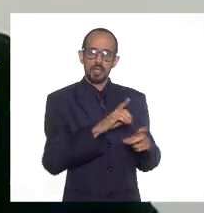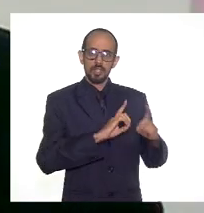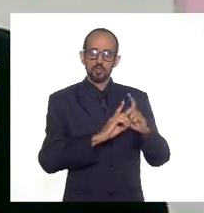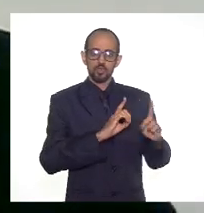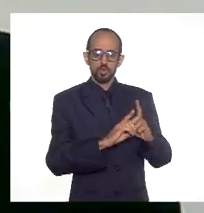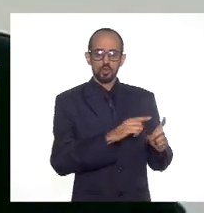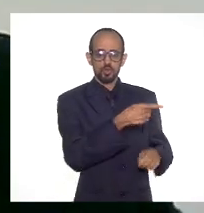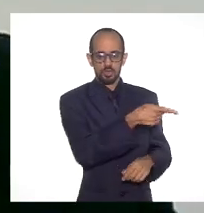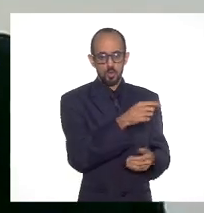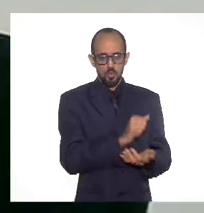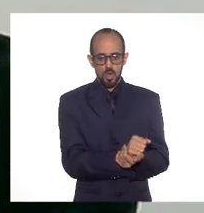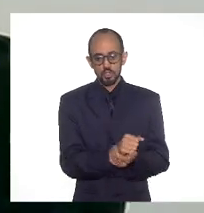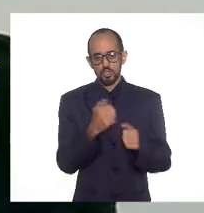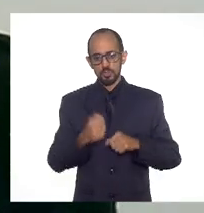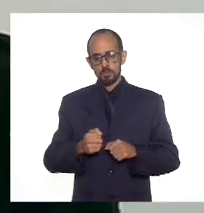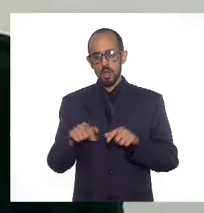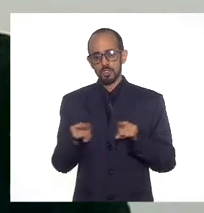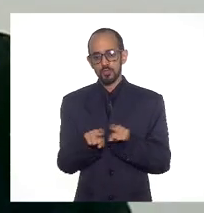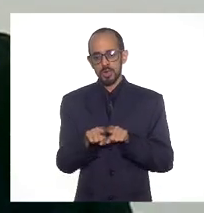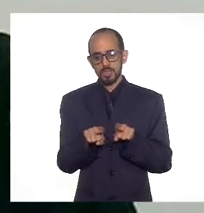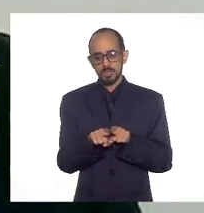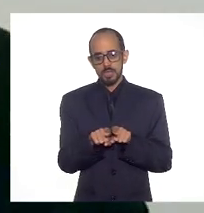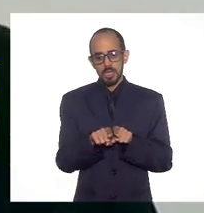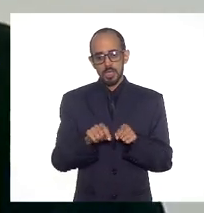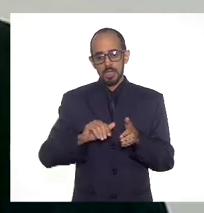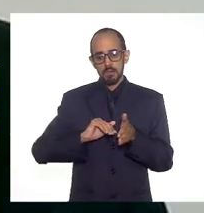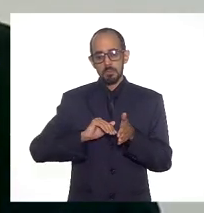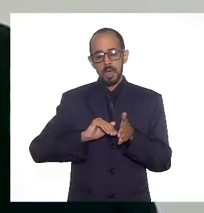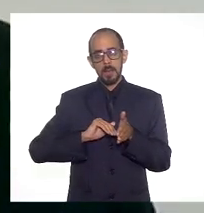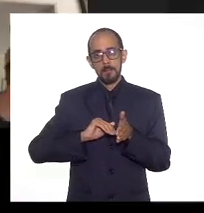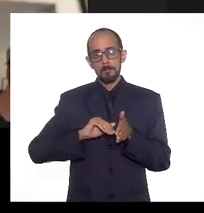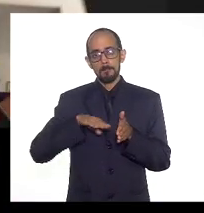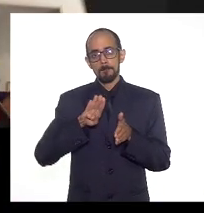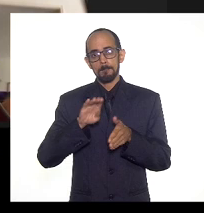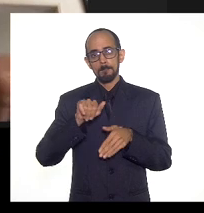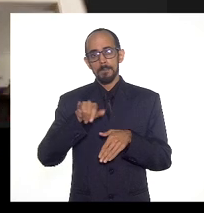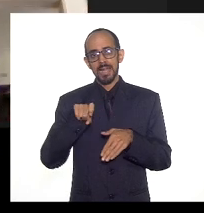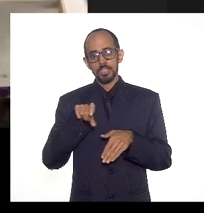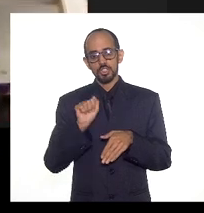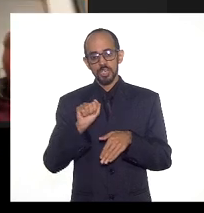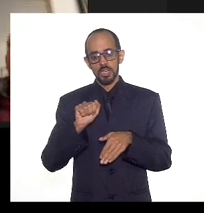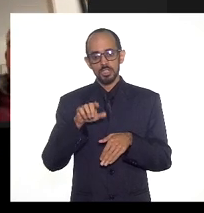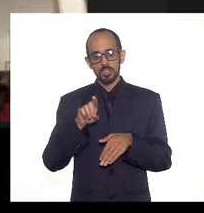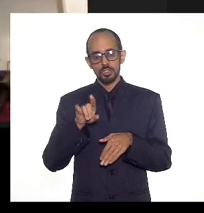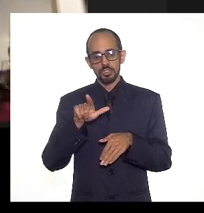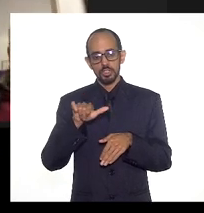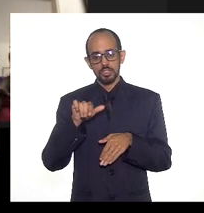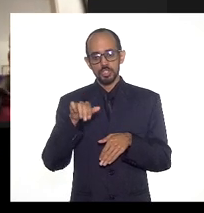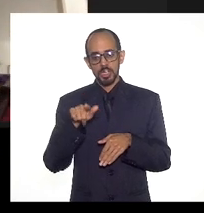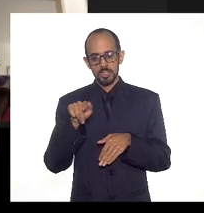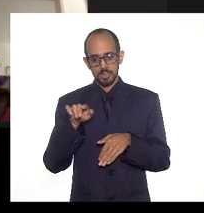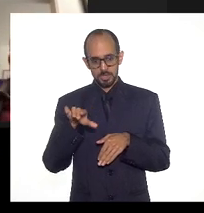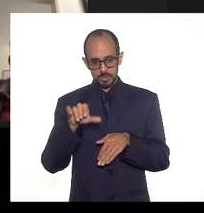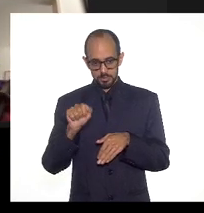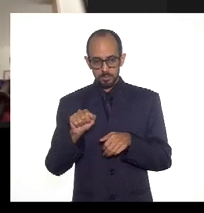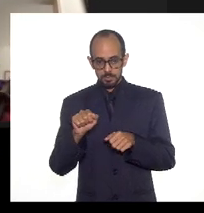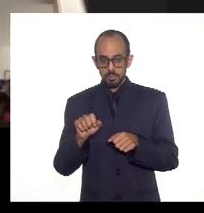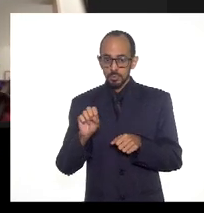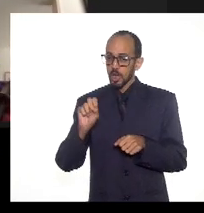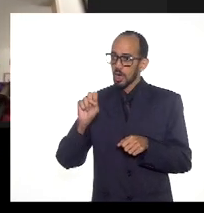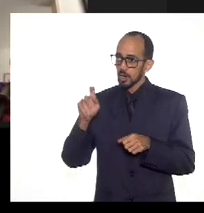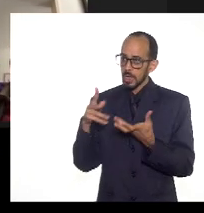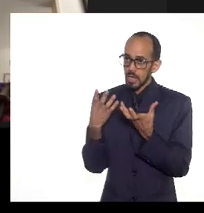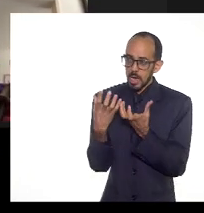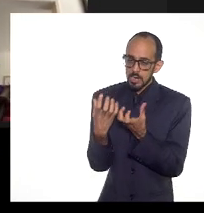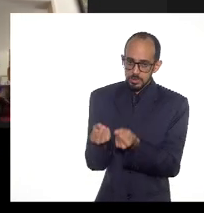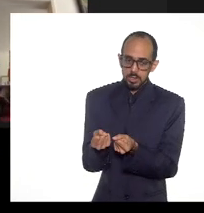autorizar, remetemos em baixa diligência. Perfeitamente, está concedido. Está obrigado,